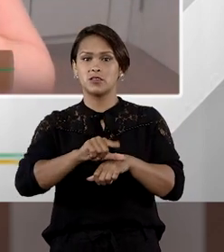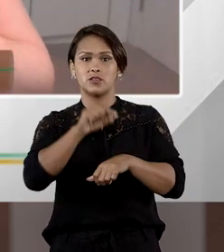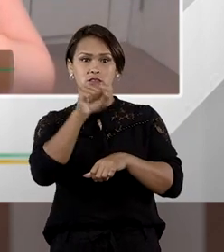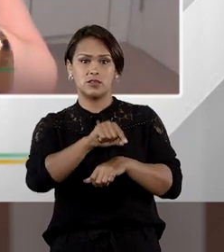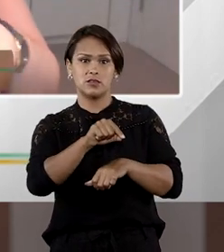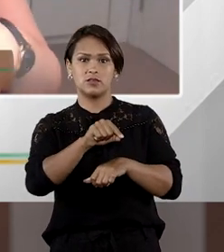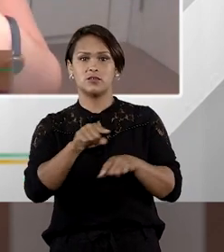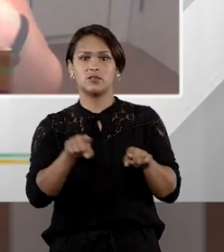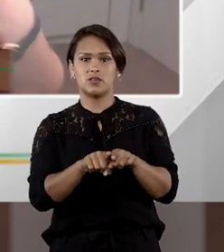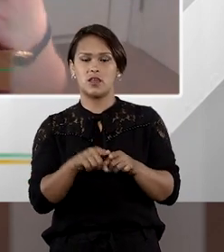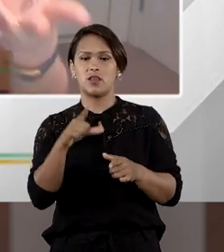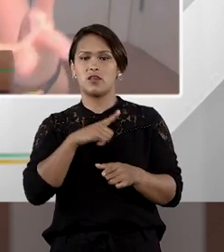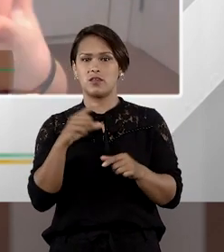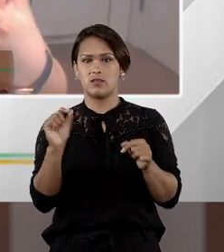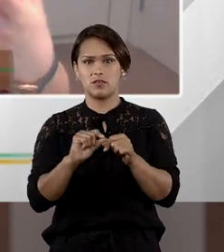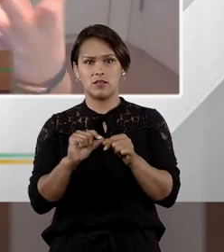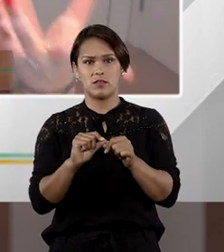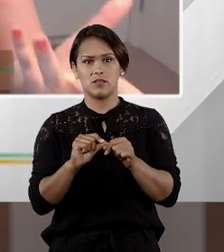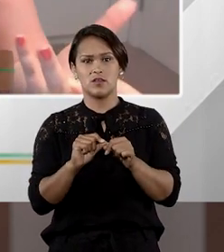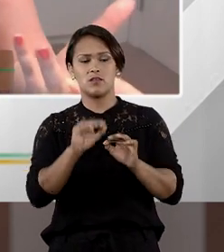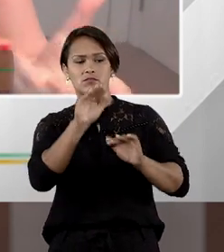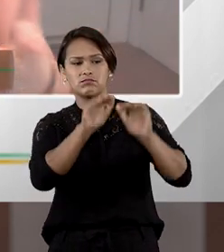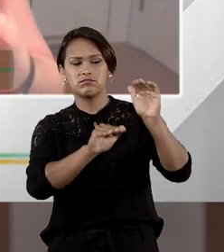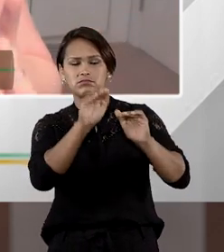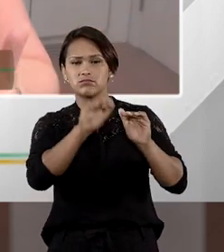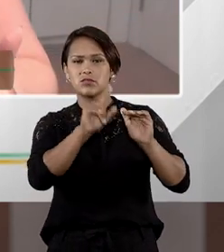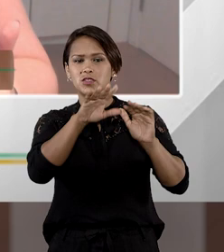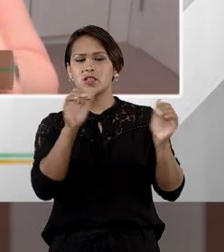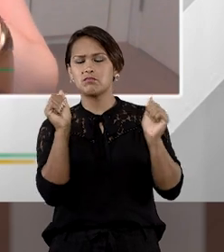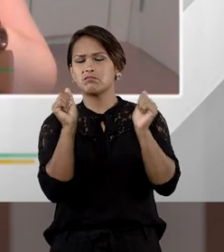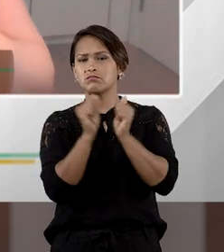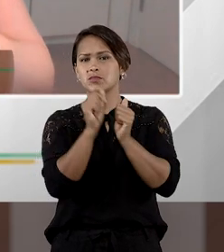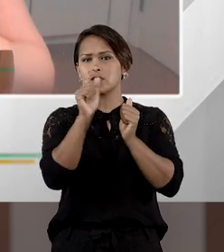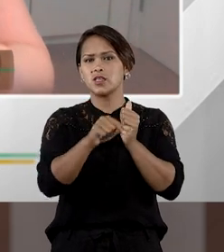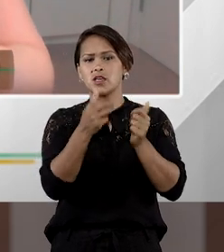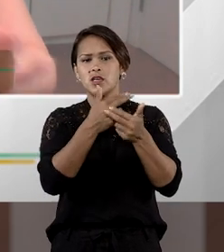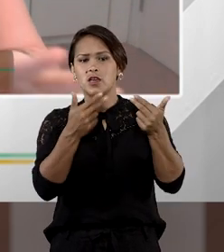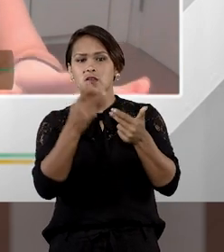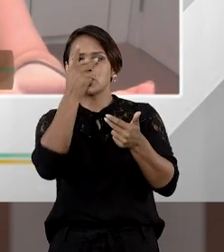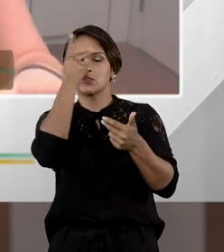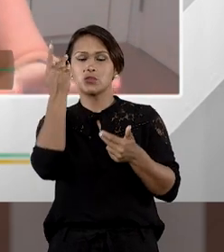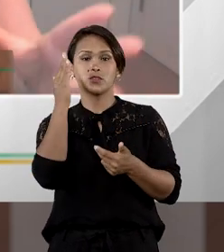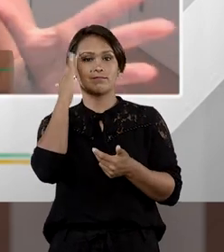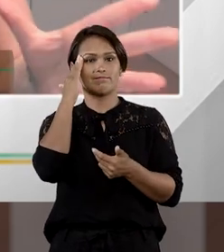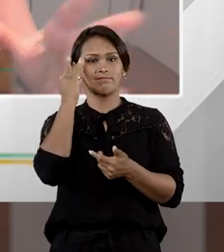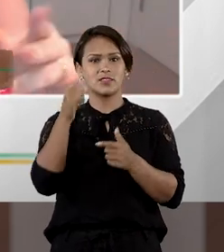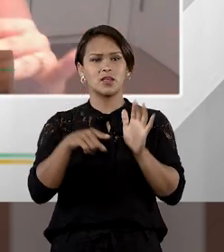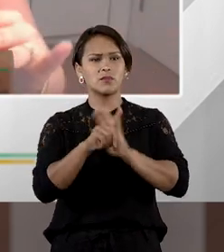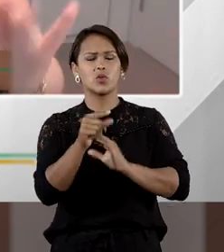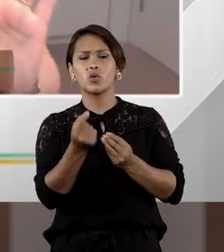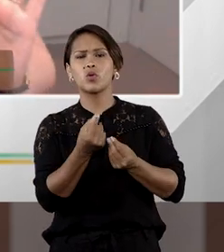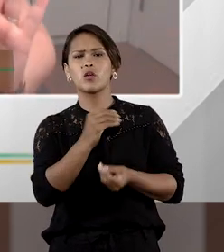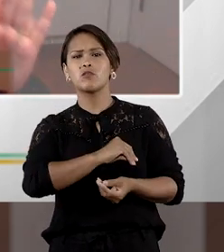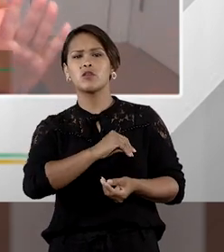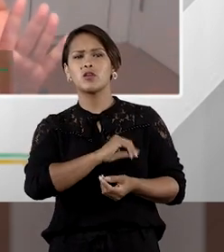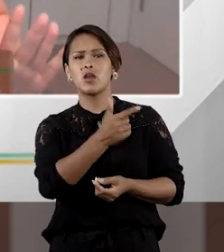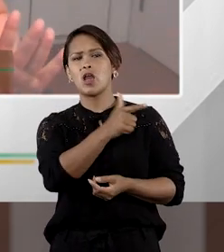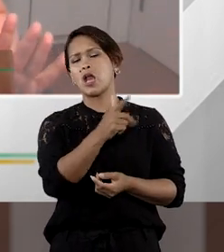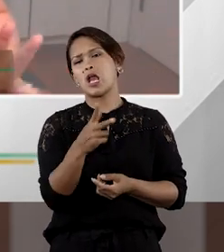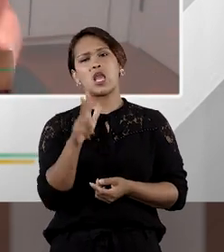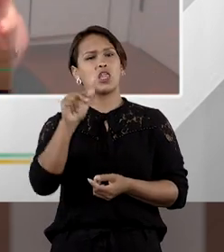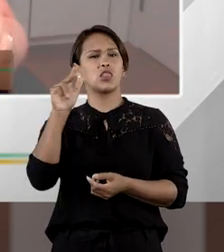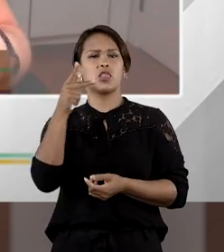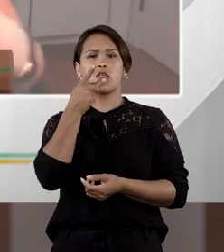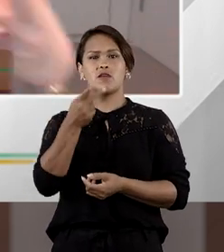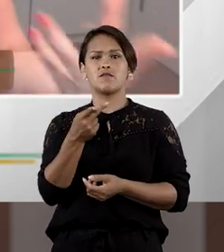aqui vai ter que fazer uma estimativa aproximada. E muitas vezes as pessoas não sabem. Então, a gente pergunta, mas quanto que ele ganha? Ai, nunca me